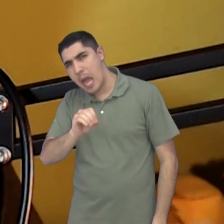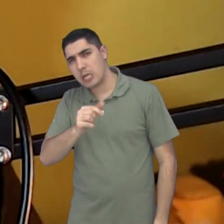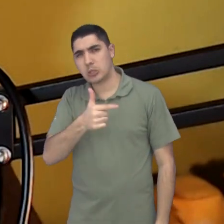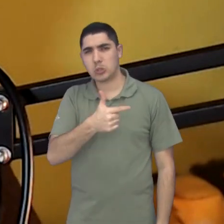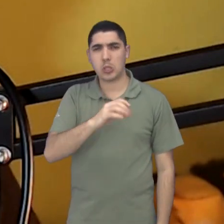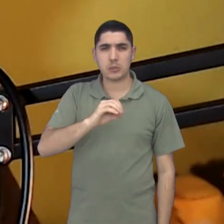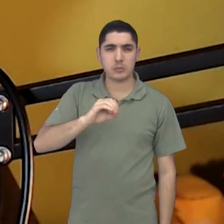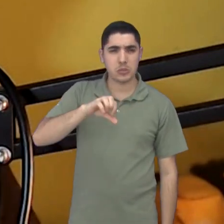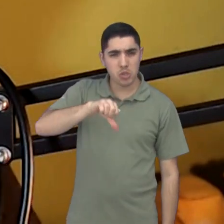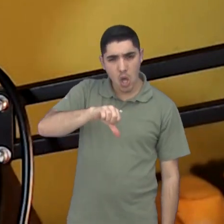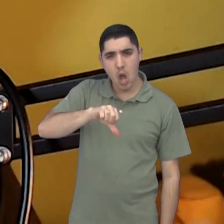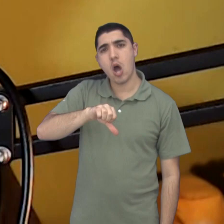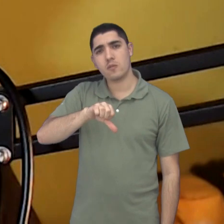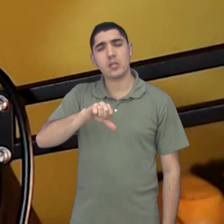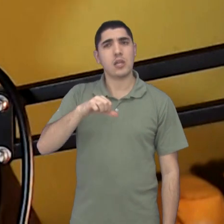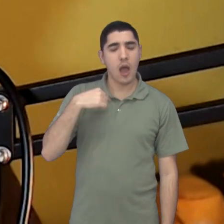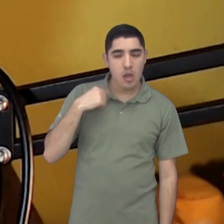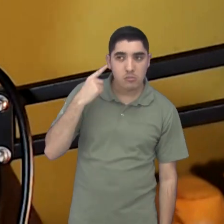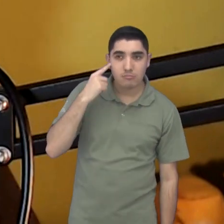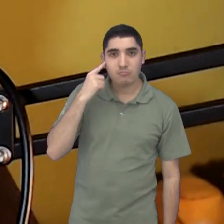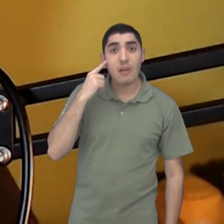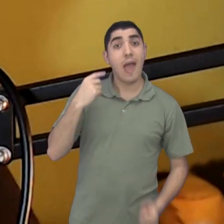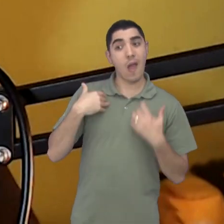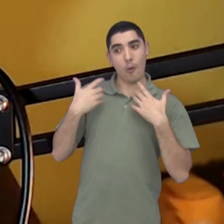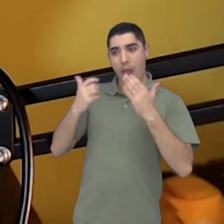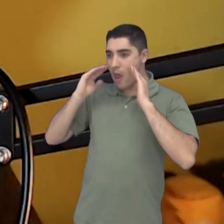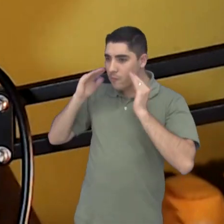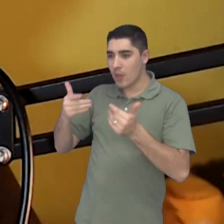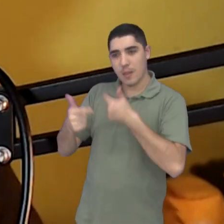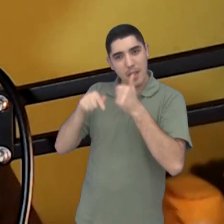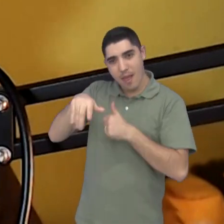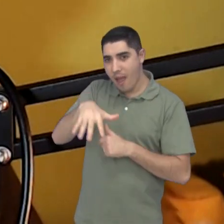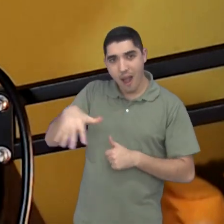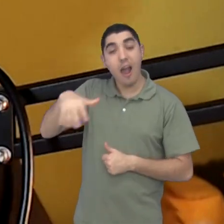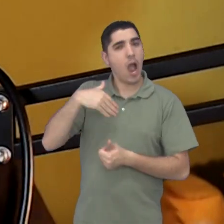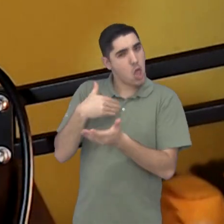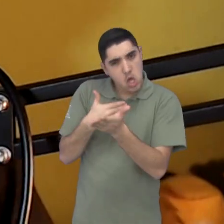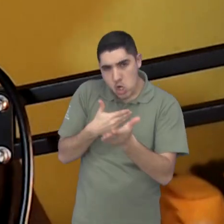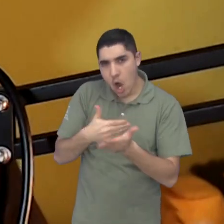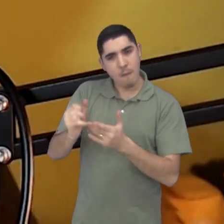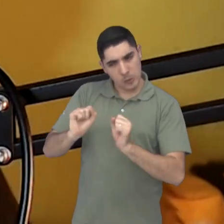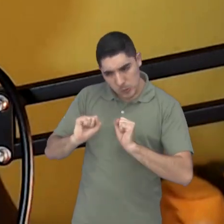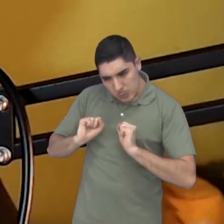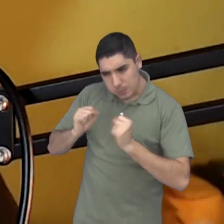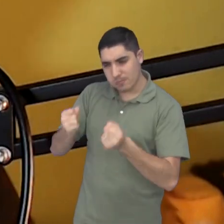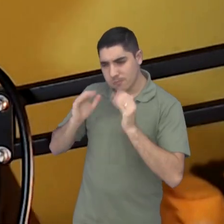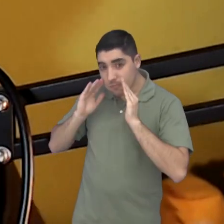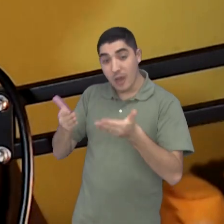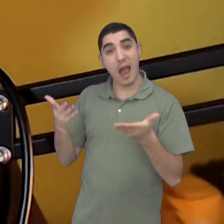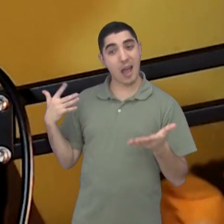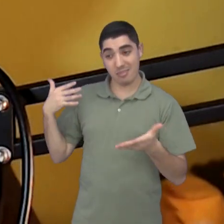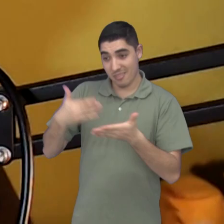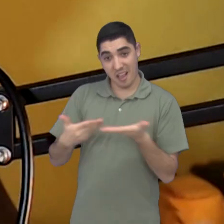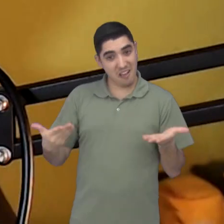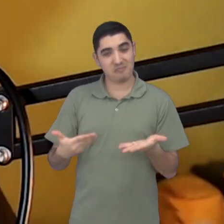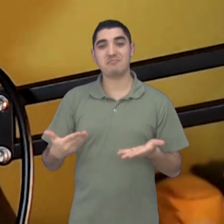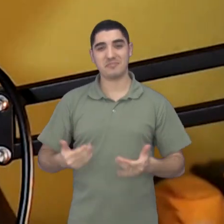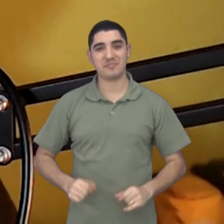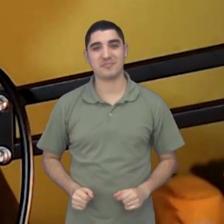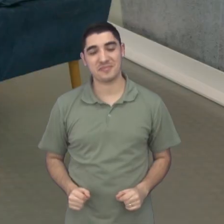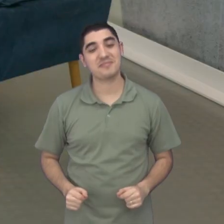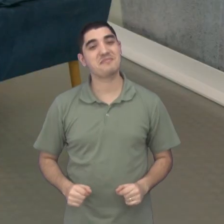2010, 2009, por aí. E falei, eu quero fazer isso a vida inteira agora, não tem jeito, vou correr atrás. E corri atrás e agora cá estou.